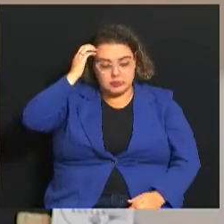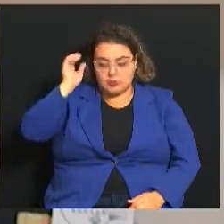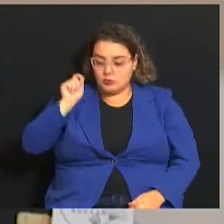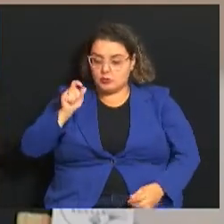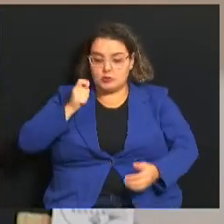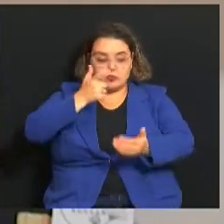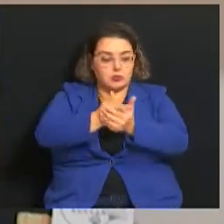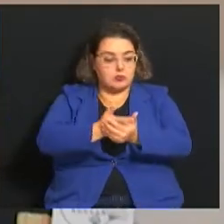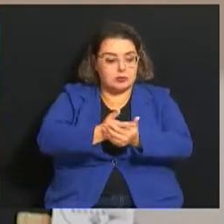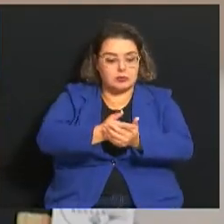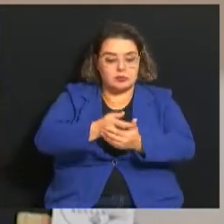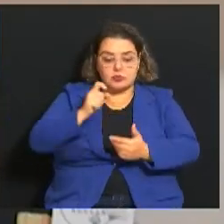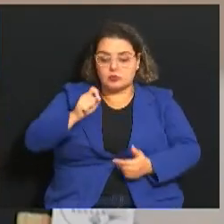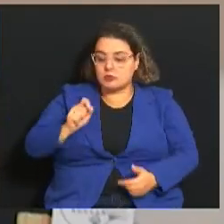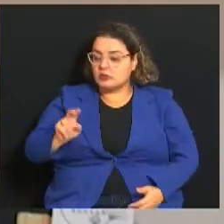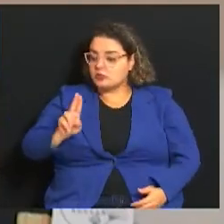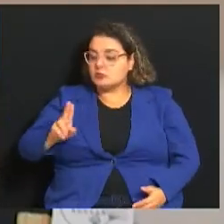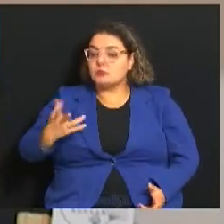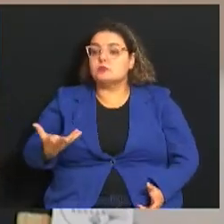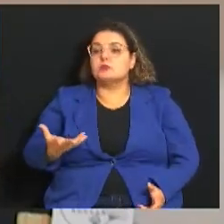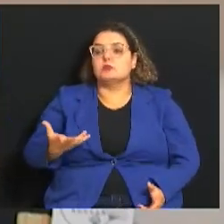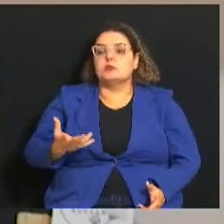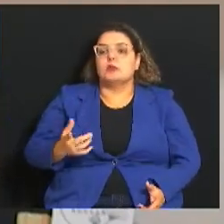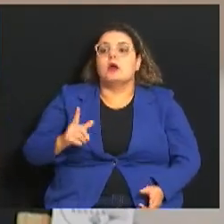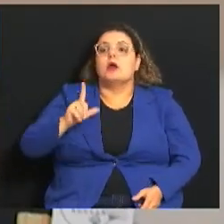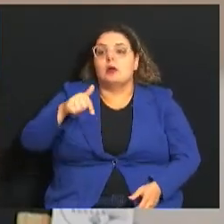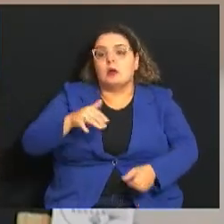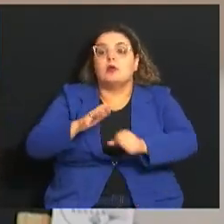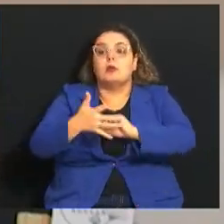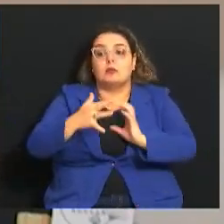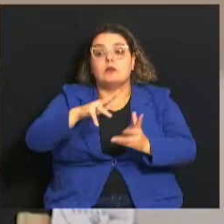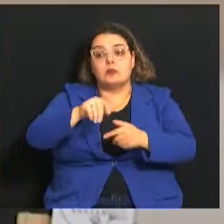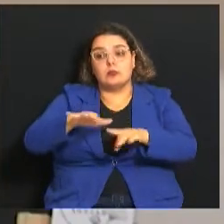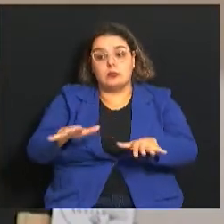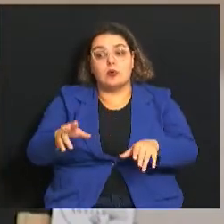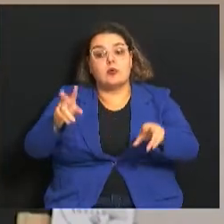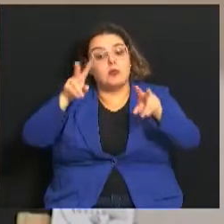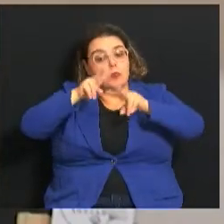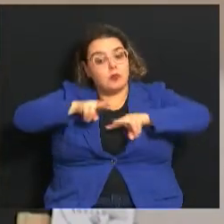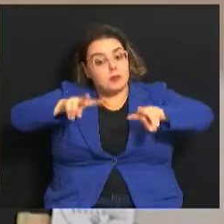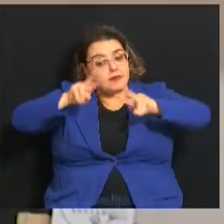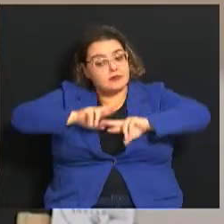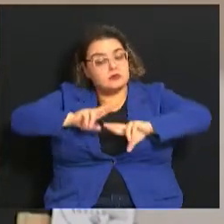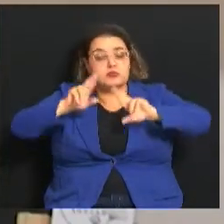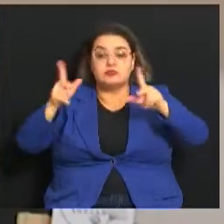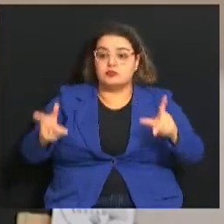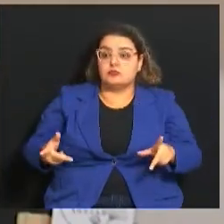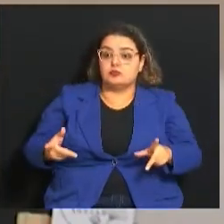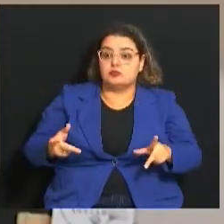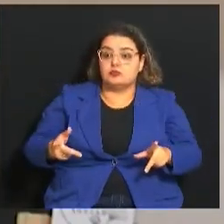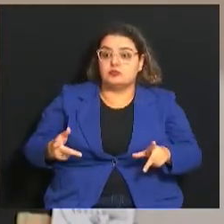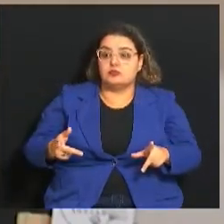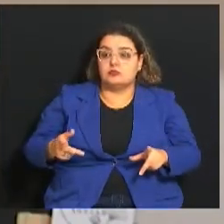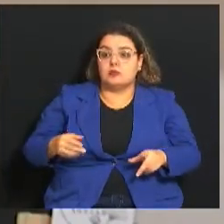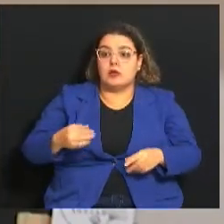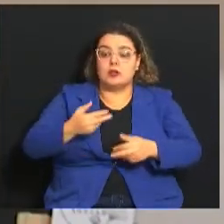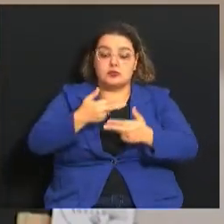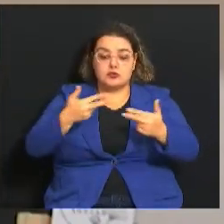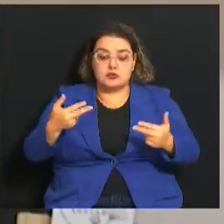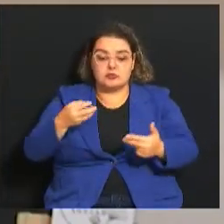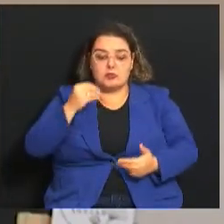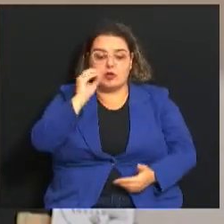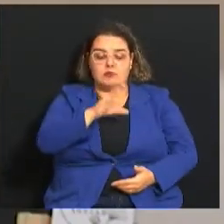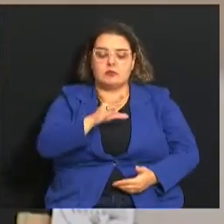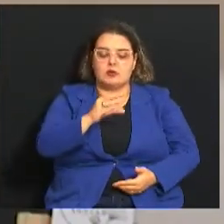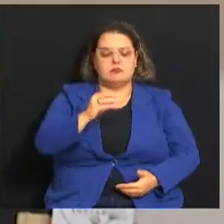né, que a gente já está em pandemia, mas esse pós-pandemia, as pessoas já estão com outro olhar, elas olham para o que elas, né, jogam fora. Então, hoje eu